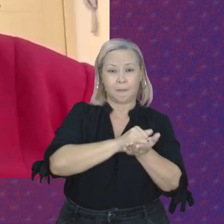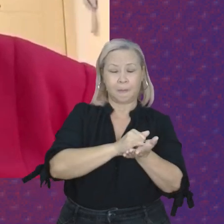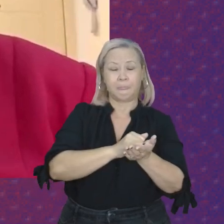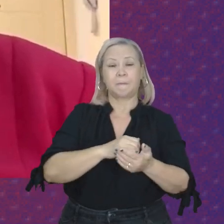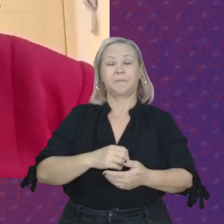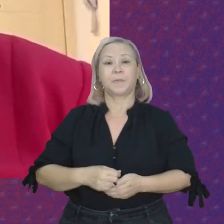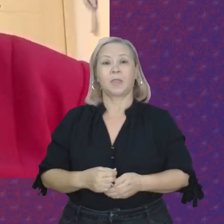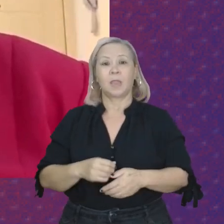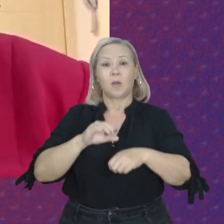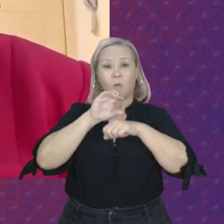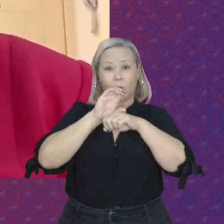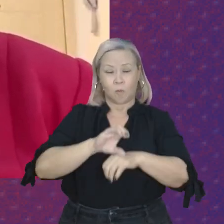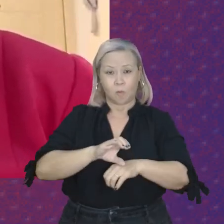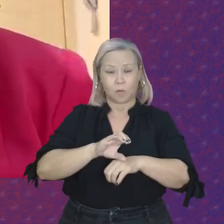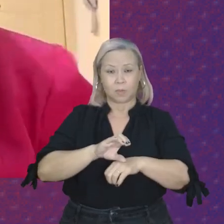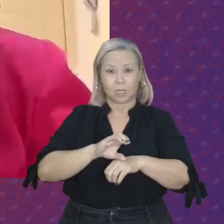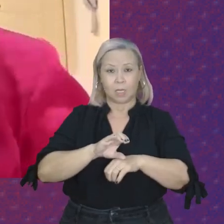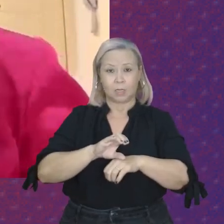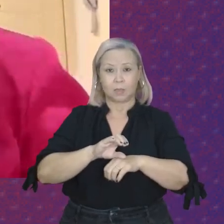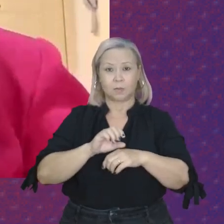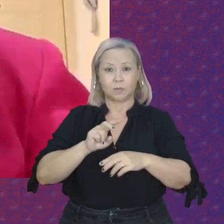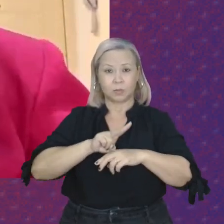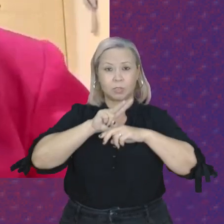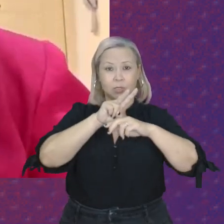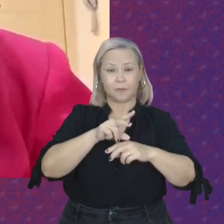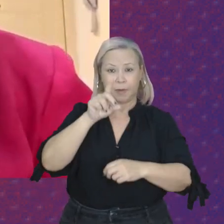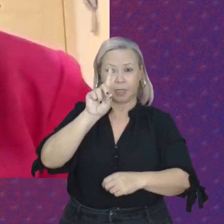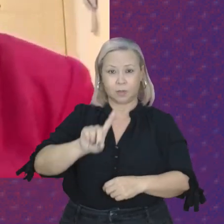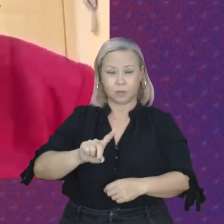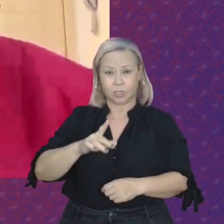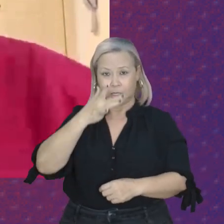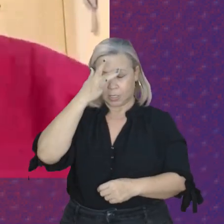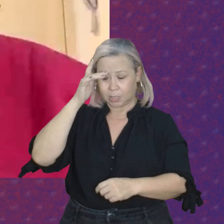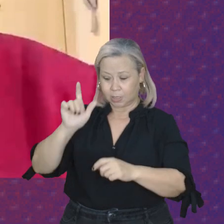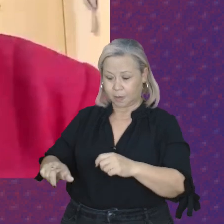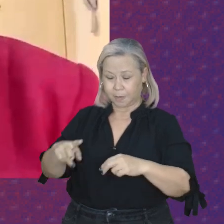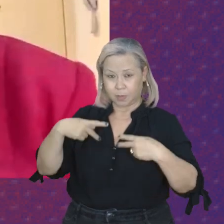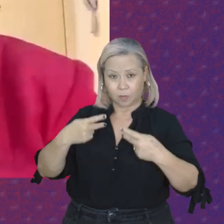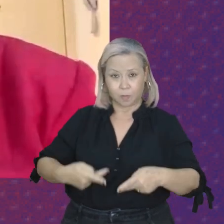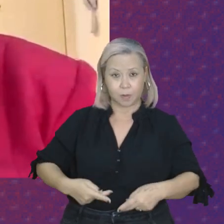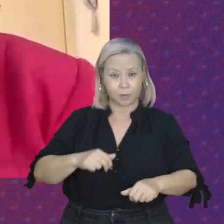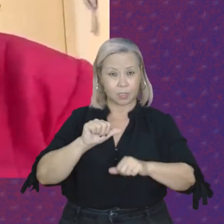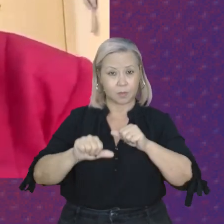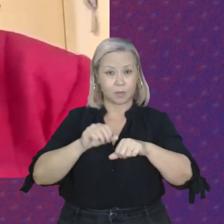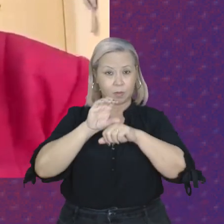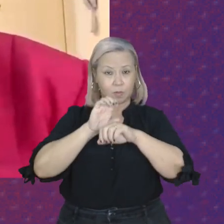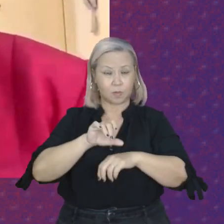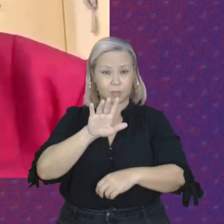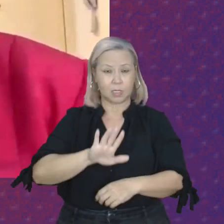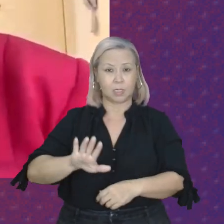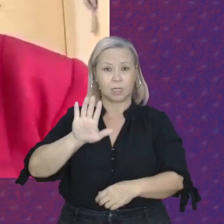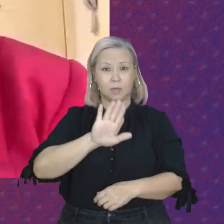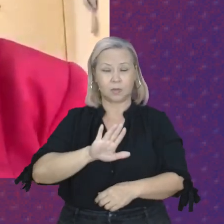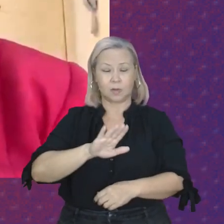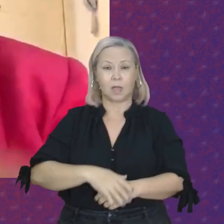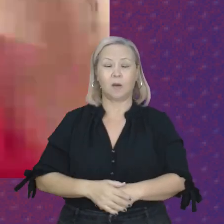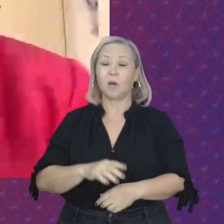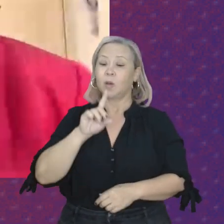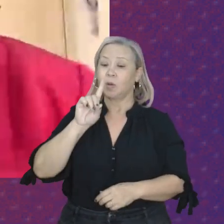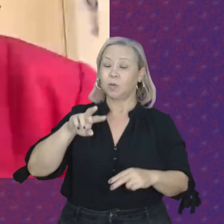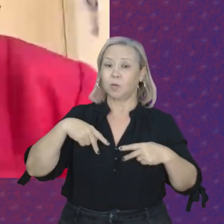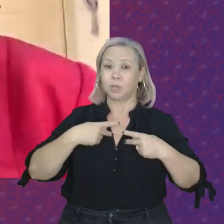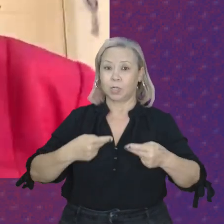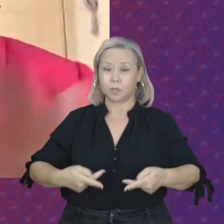O Conselho de Defesa dos Direitos da Pessoa Humana foi transformado em Conselho Nacional dos Direitos Humanos,